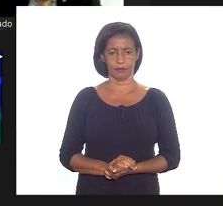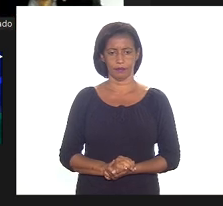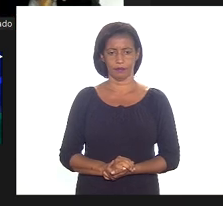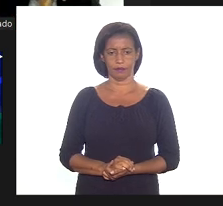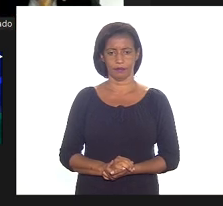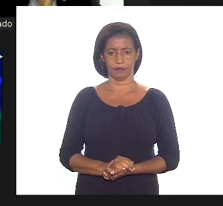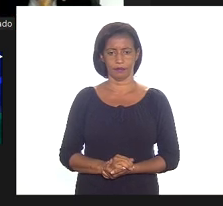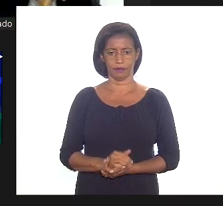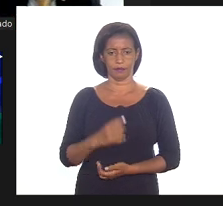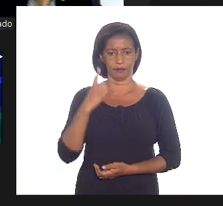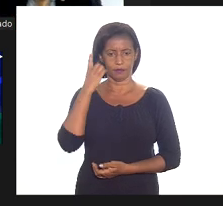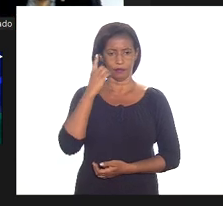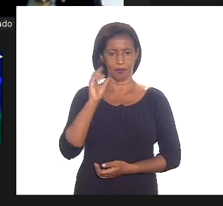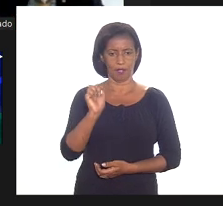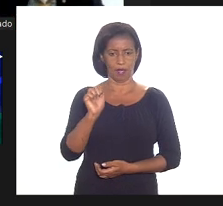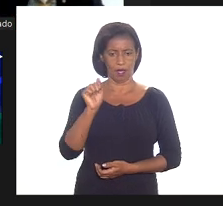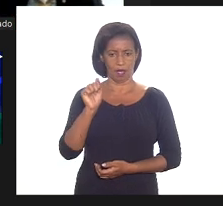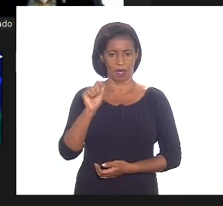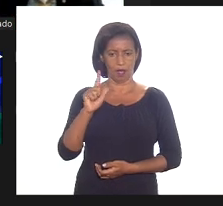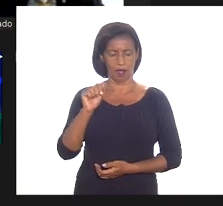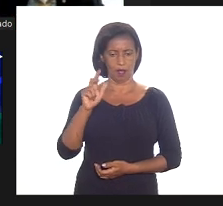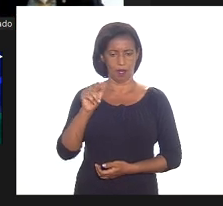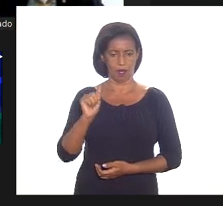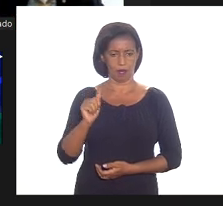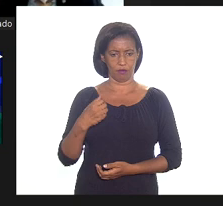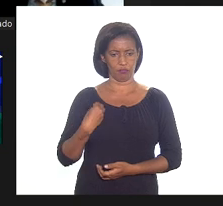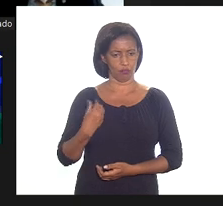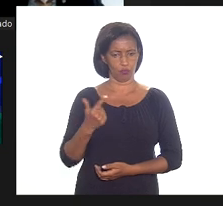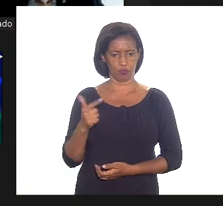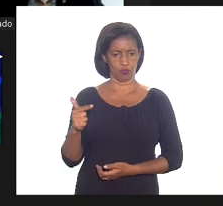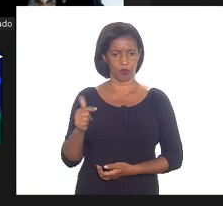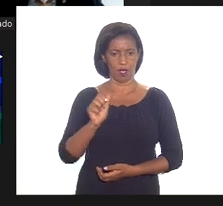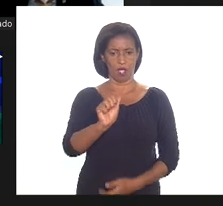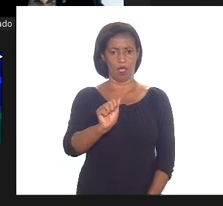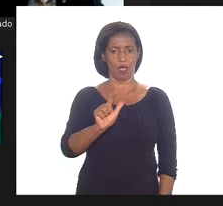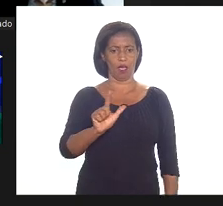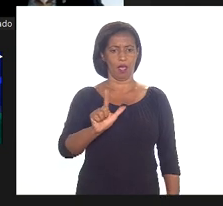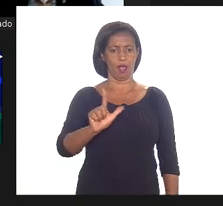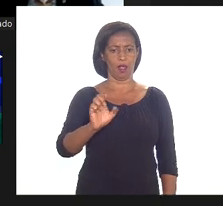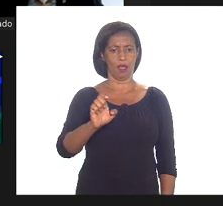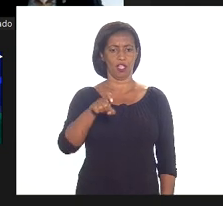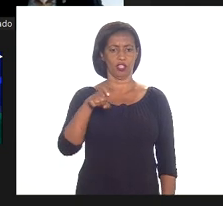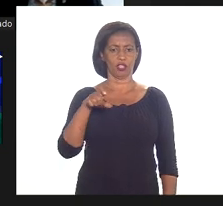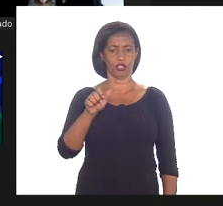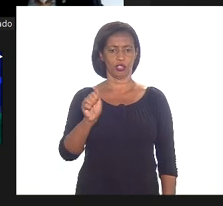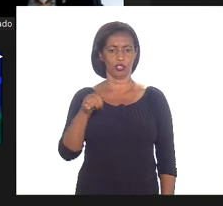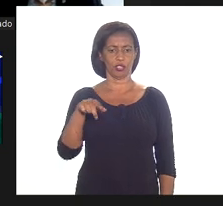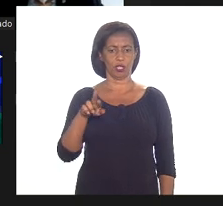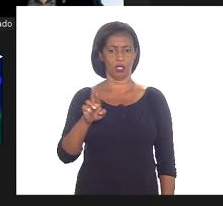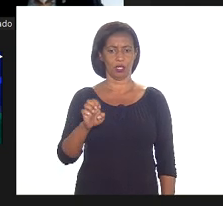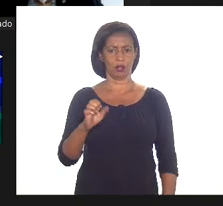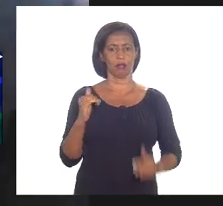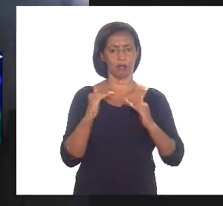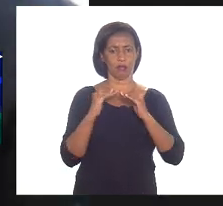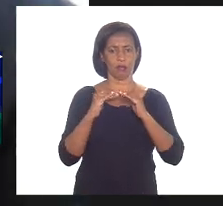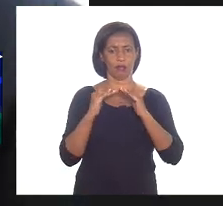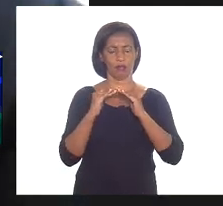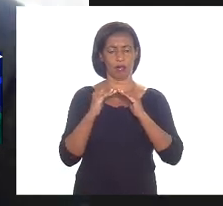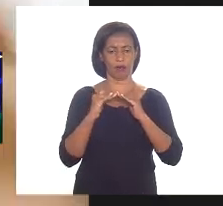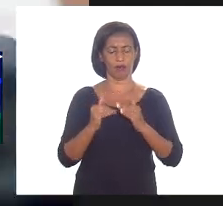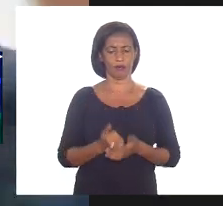o deputado Alana Passos Deputado Alexandre Freitas o voto favorável